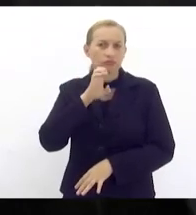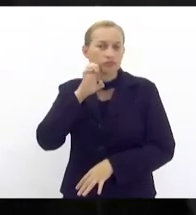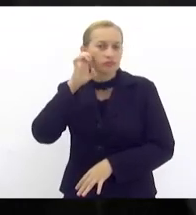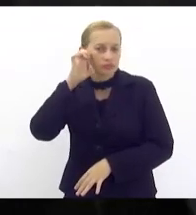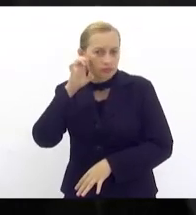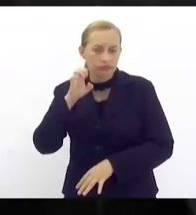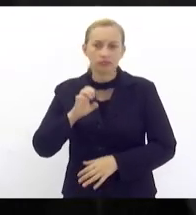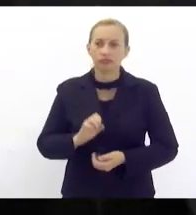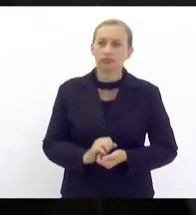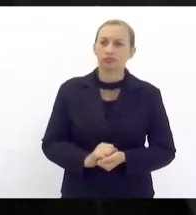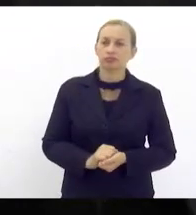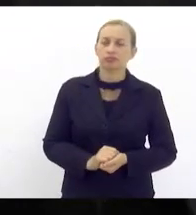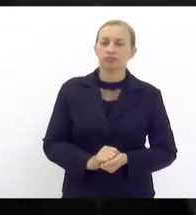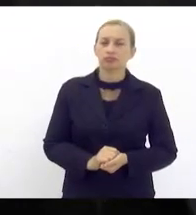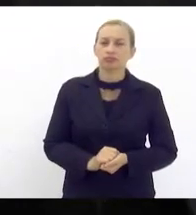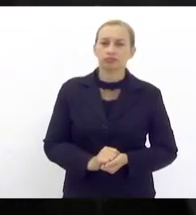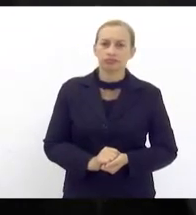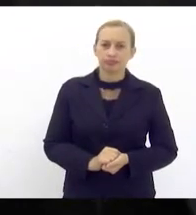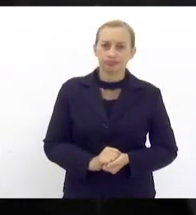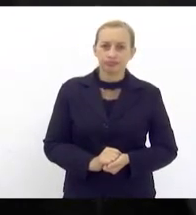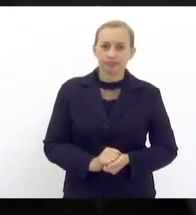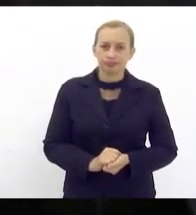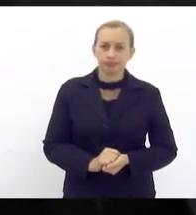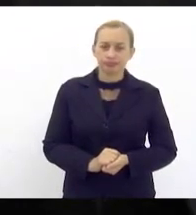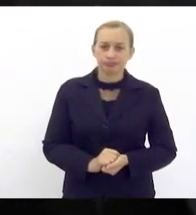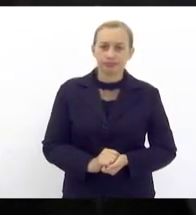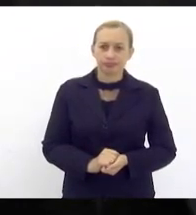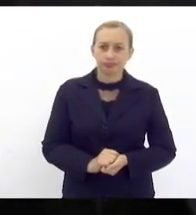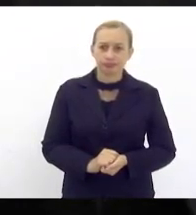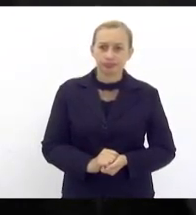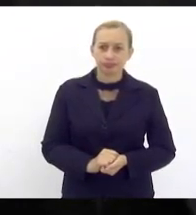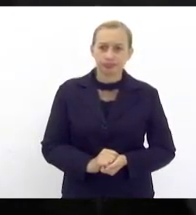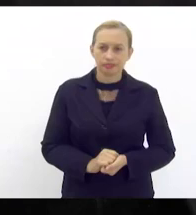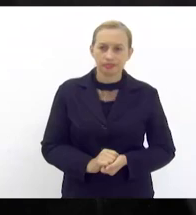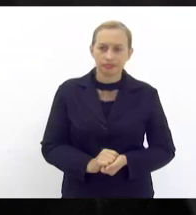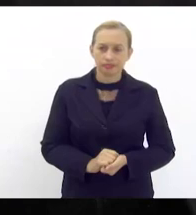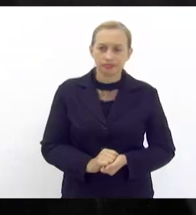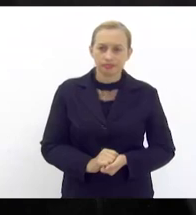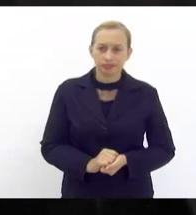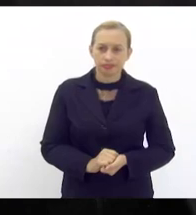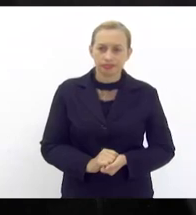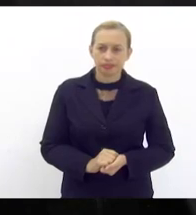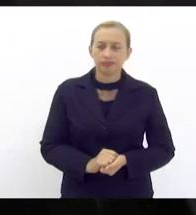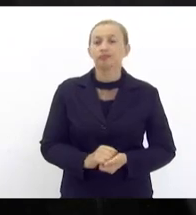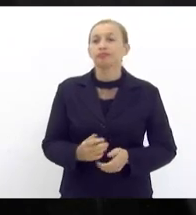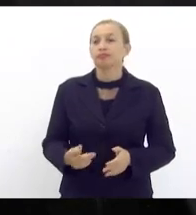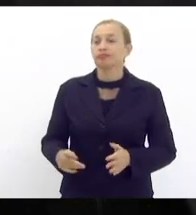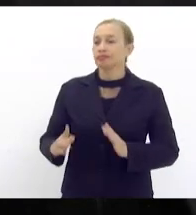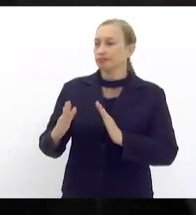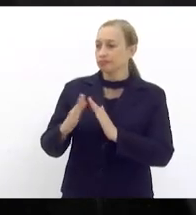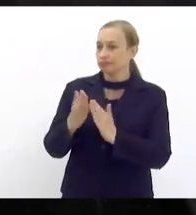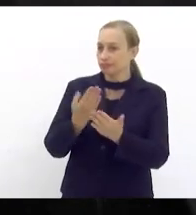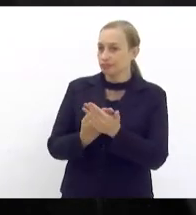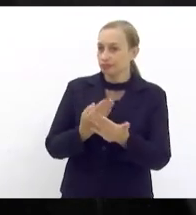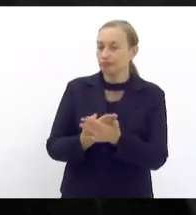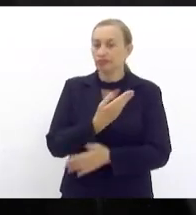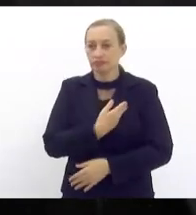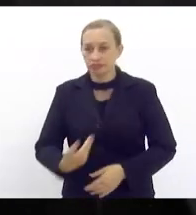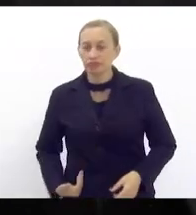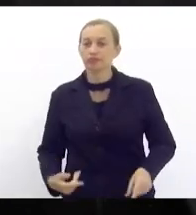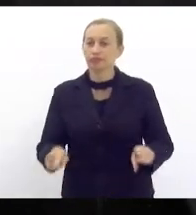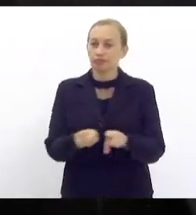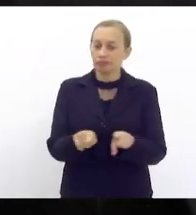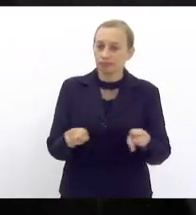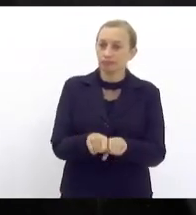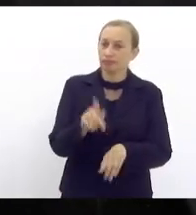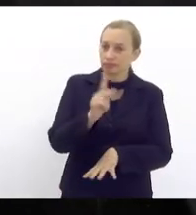que vem é é oriunda de escola pública e também professora